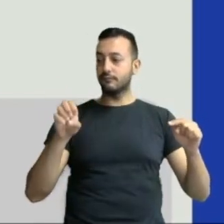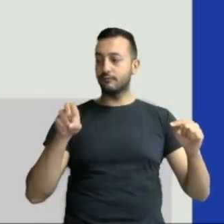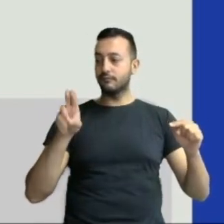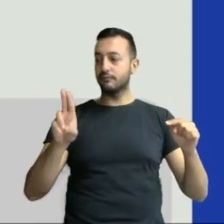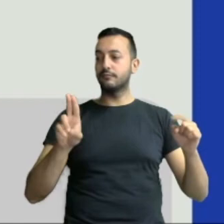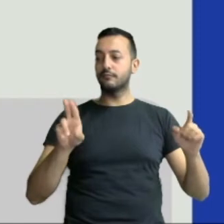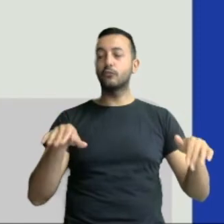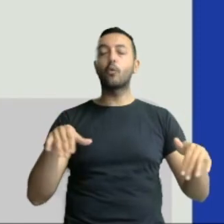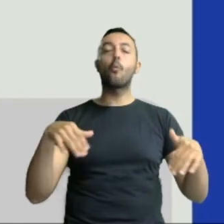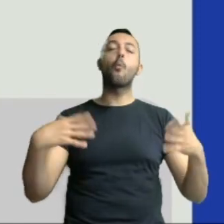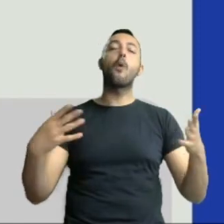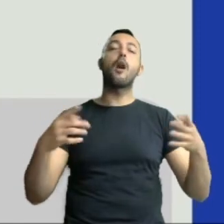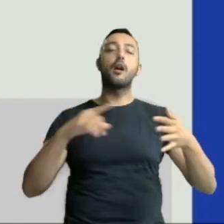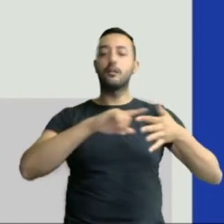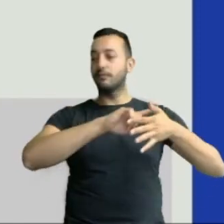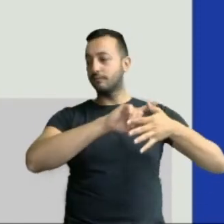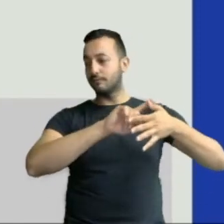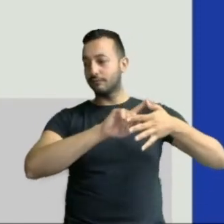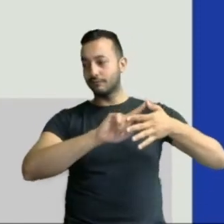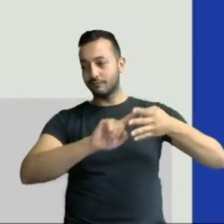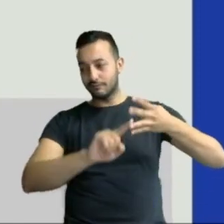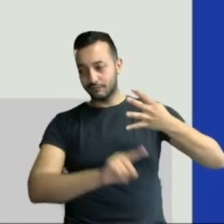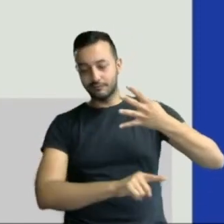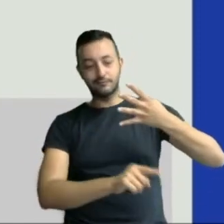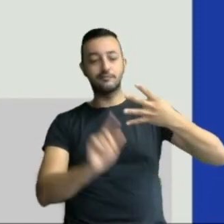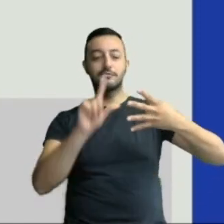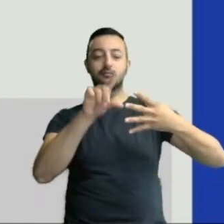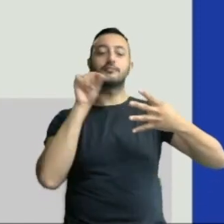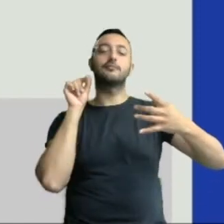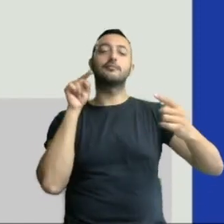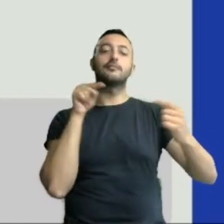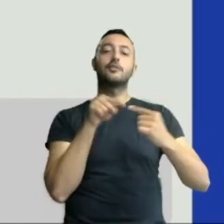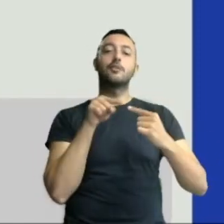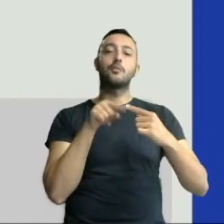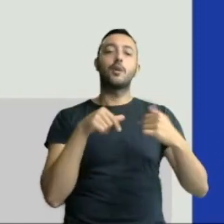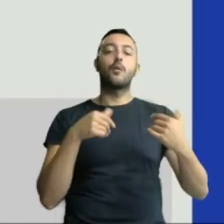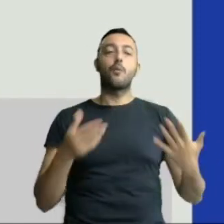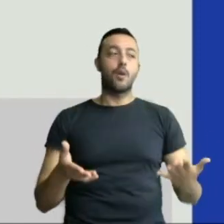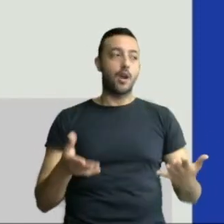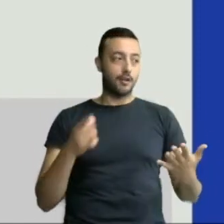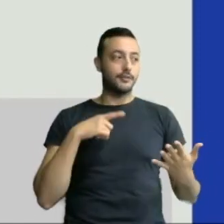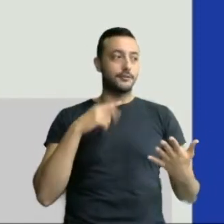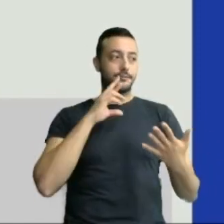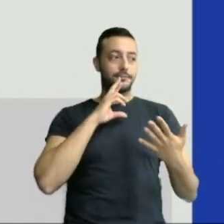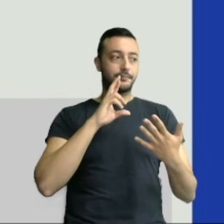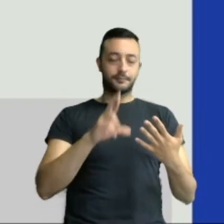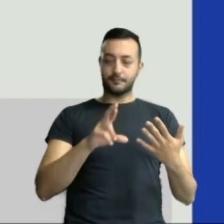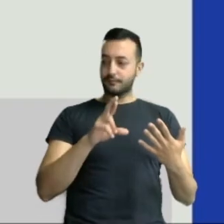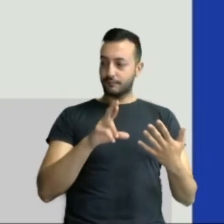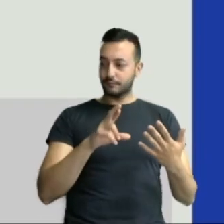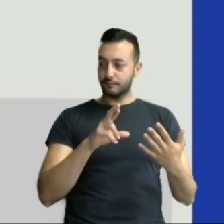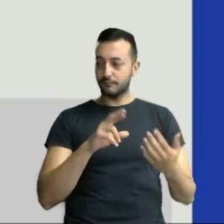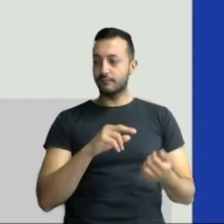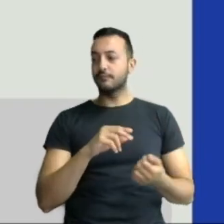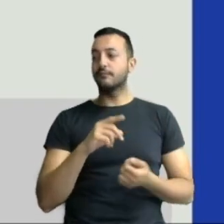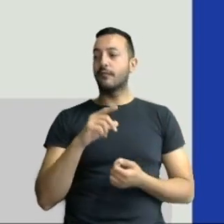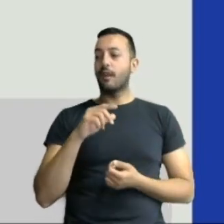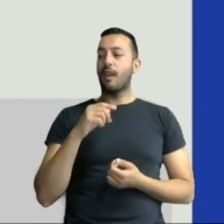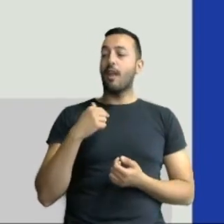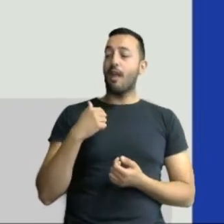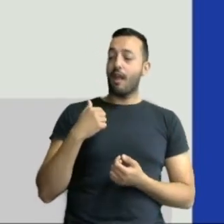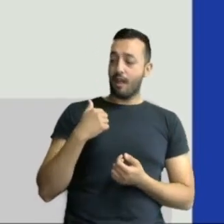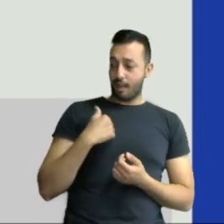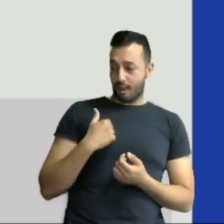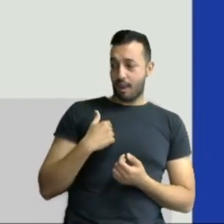interrogative pronoun que é o adequado para esta frase? E temos a resposta I'm fine, thanks, que